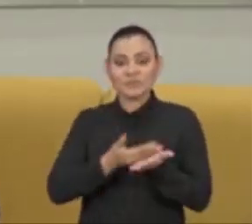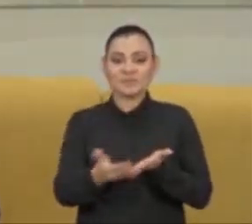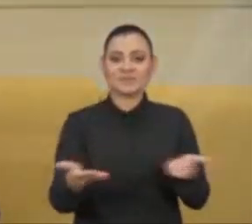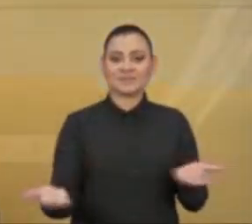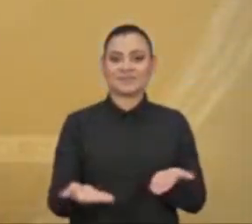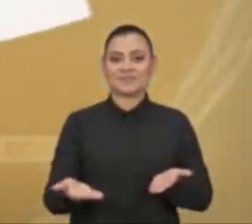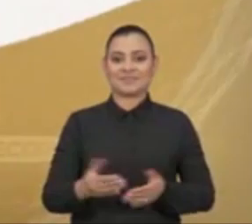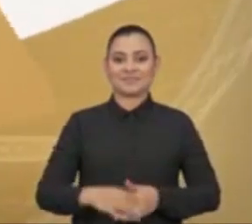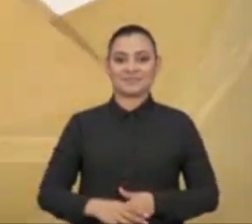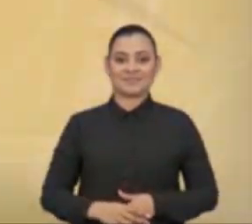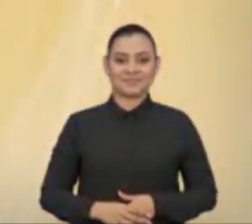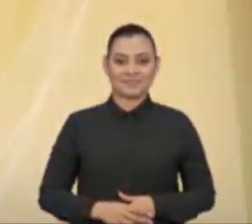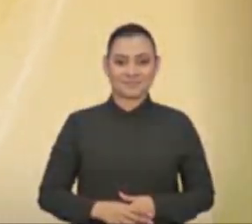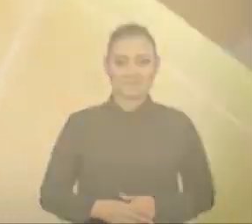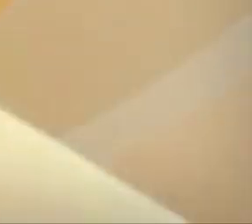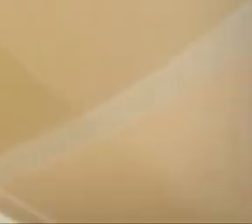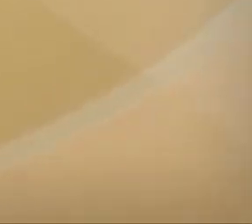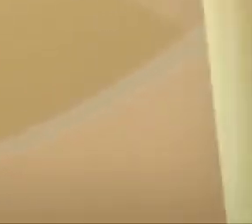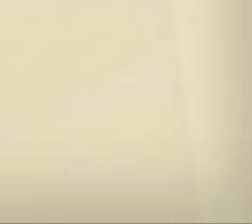agora.